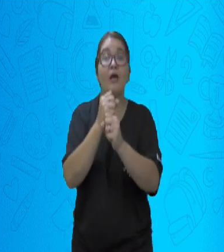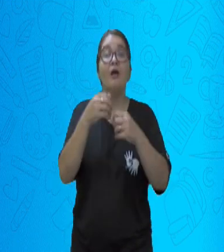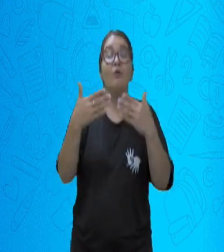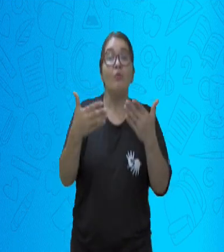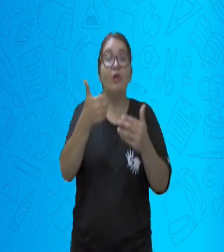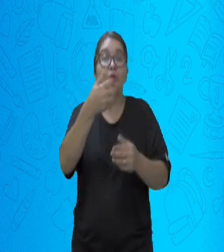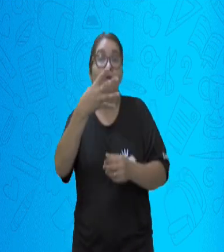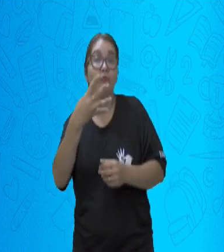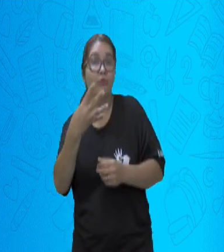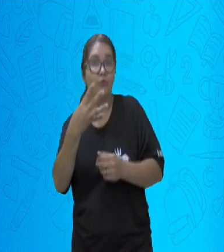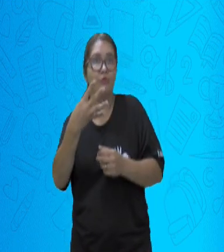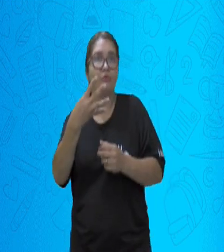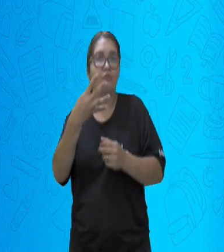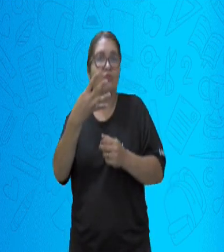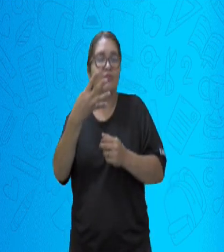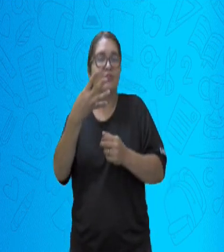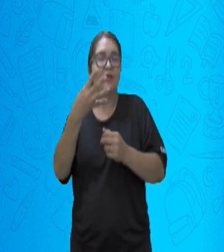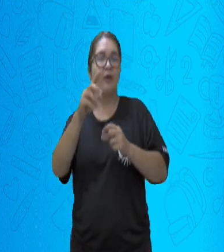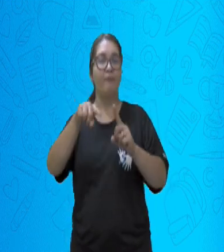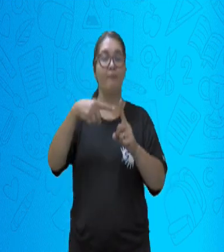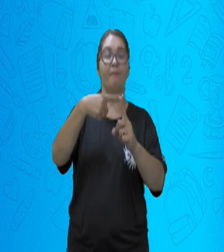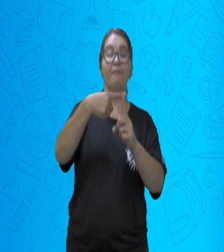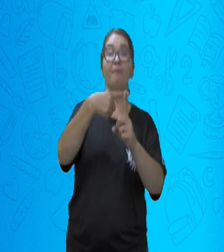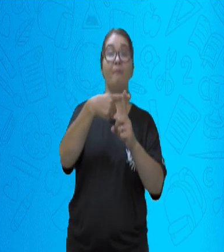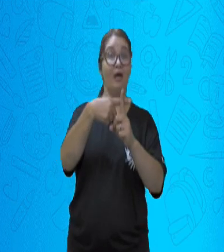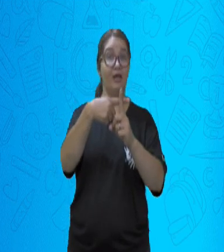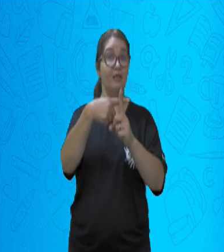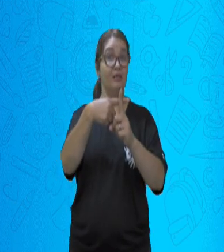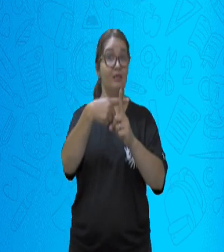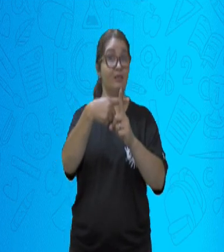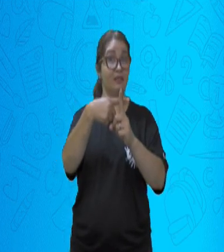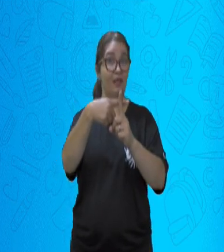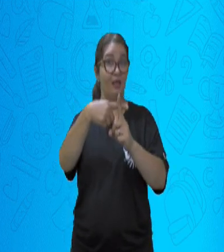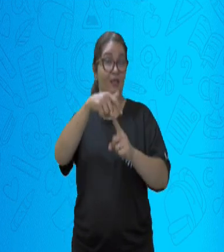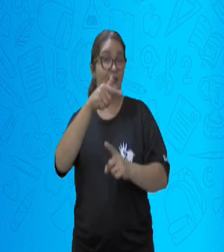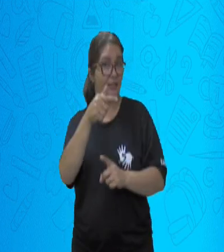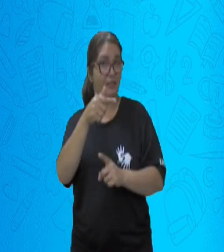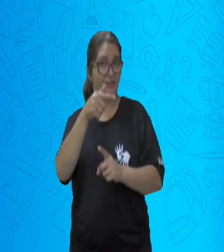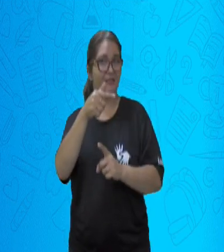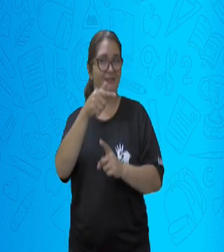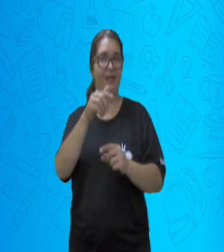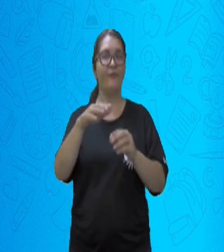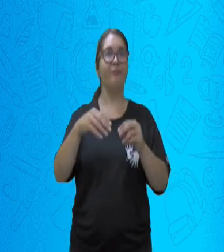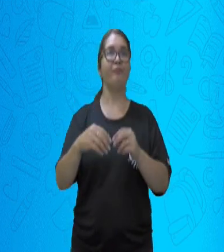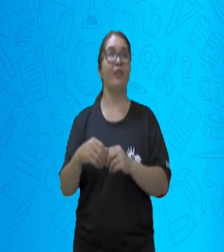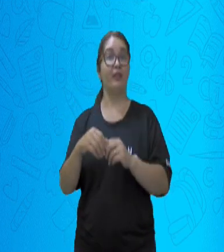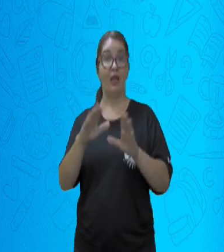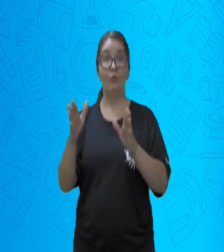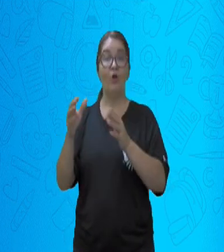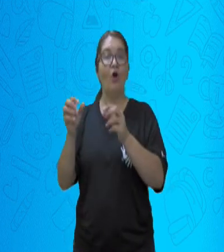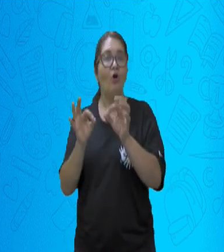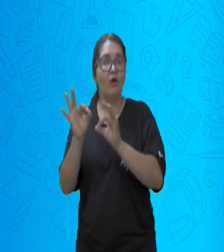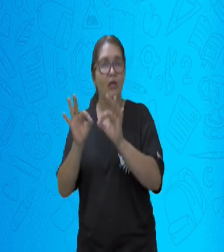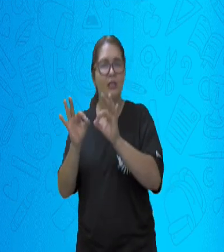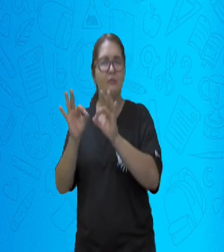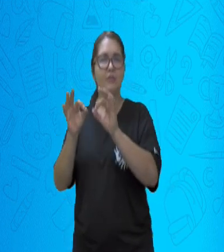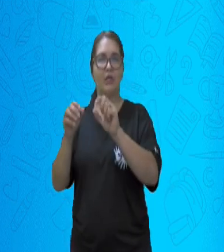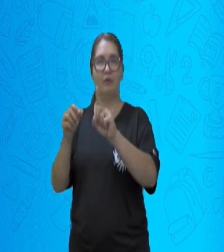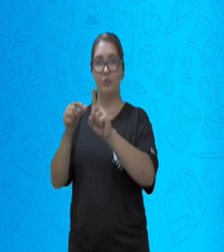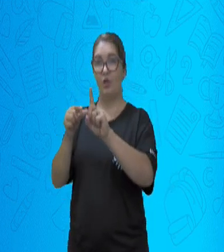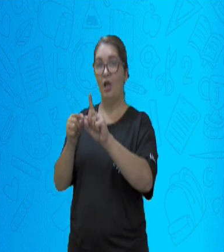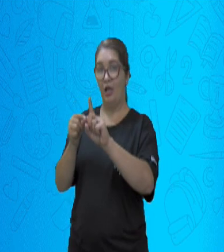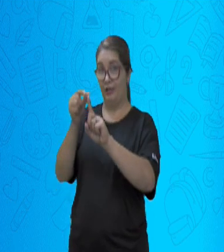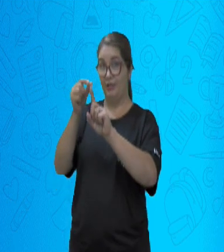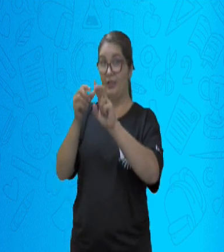7, dividimos, ou melhor, posicionamos unidades e dezenas e resolvemos a situação da direita